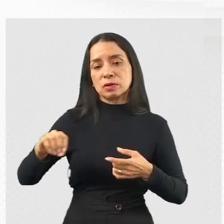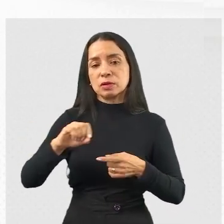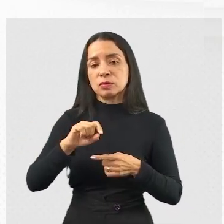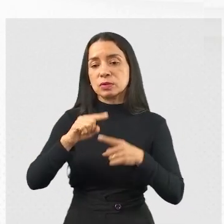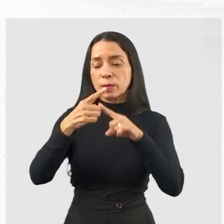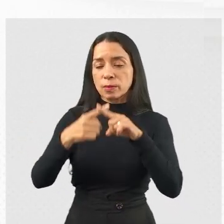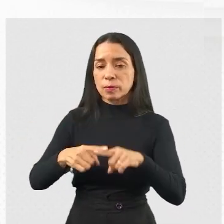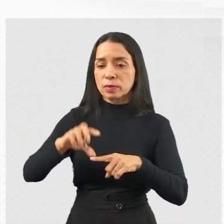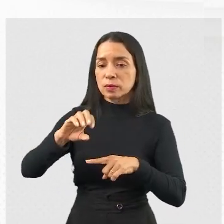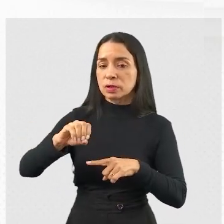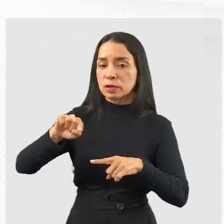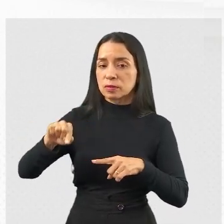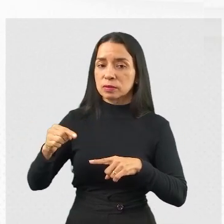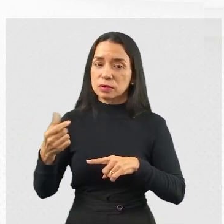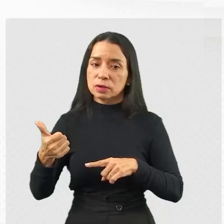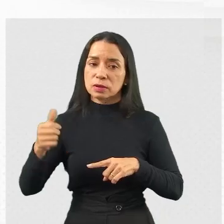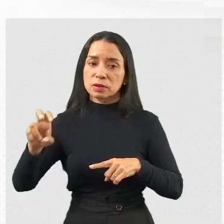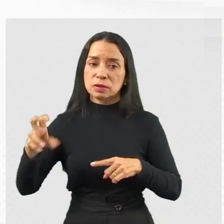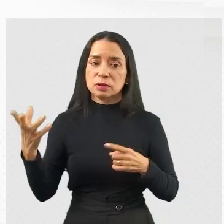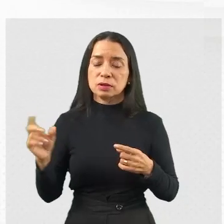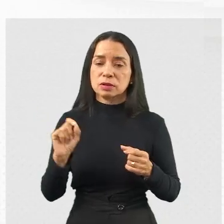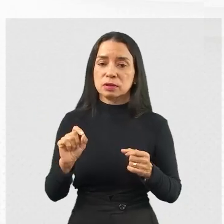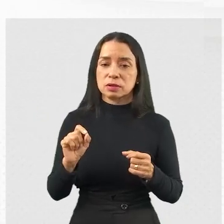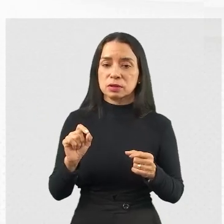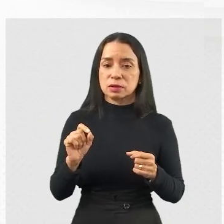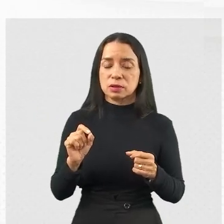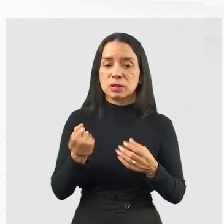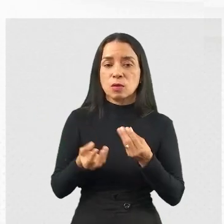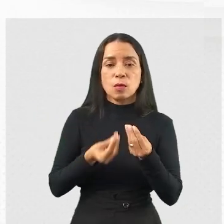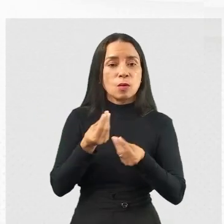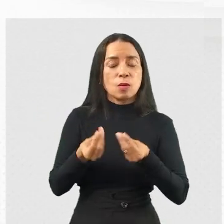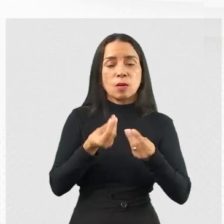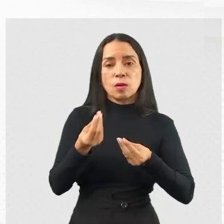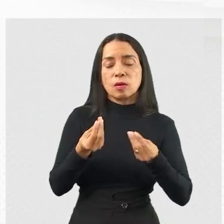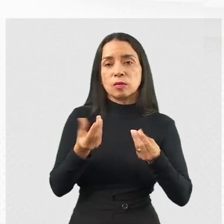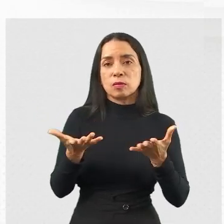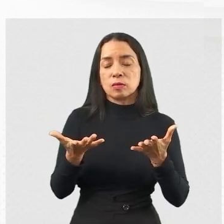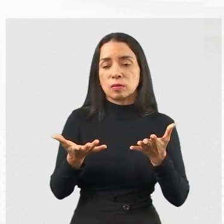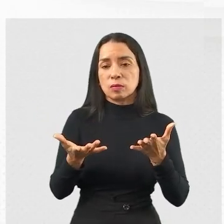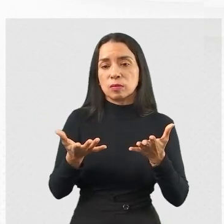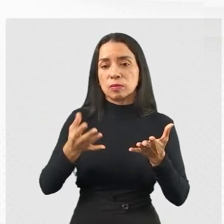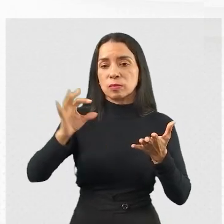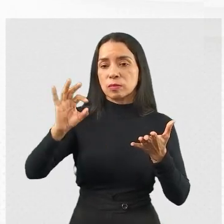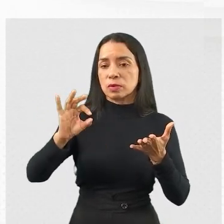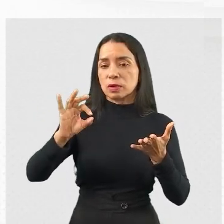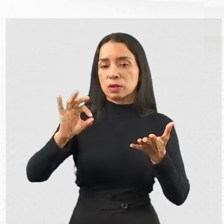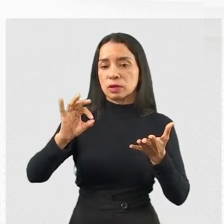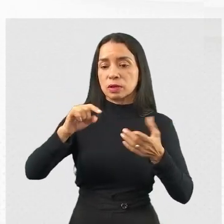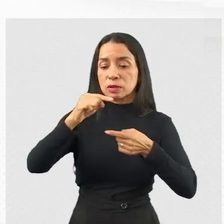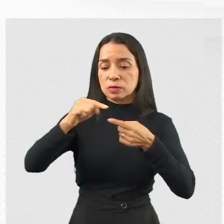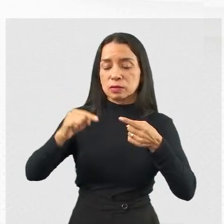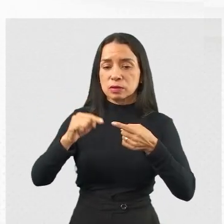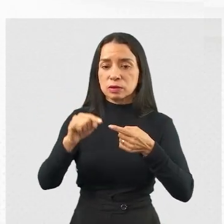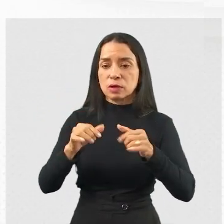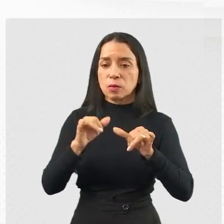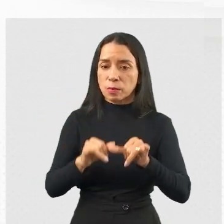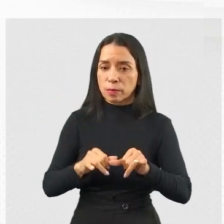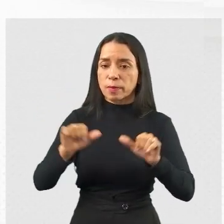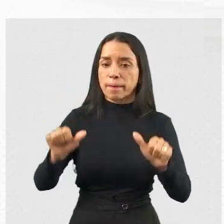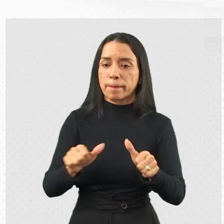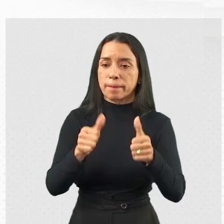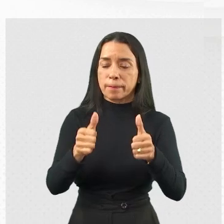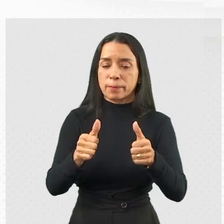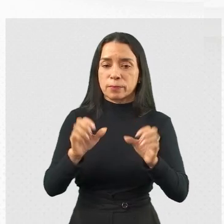preferir, vai dar a mesma coisa, né? Mas na forma de fração eu acho que fica um pouco melhor.